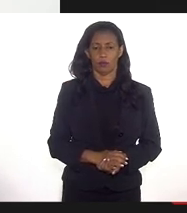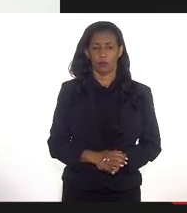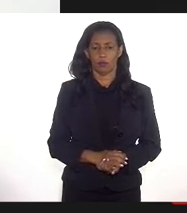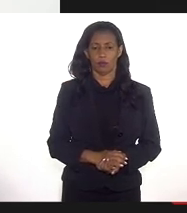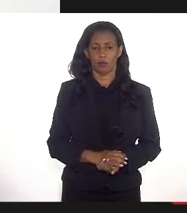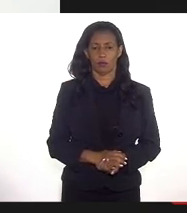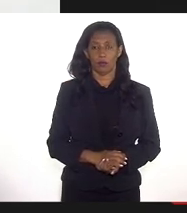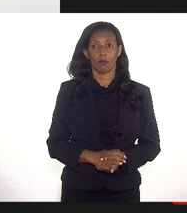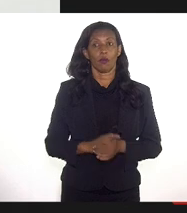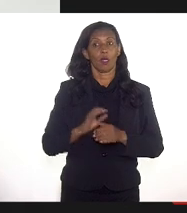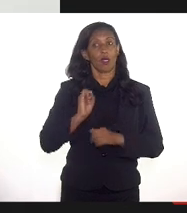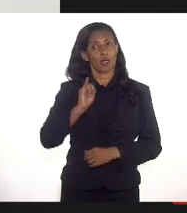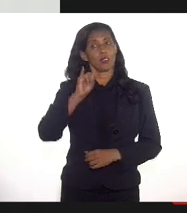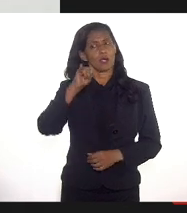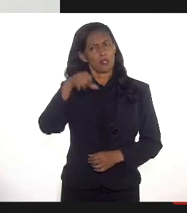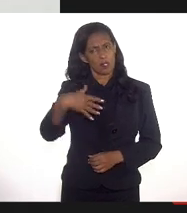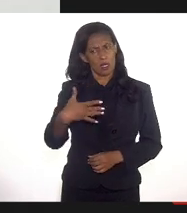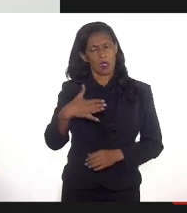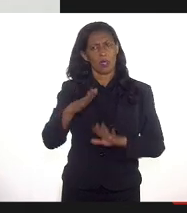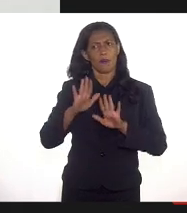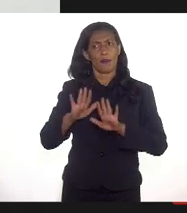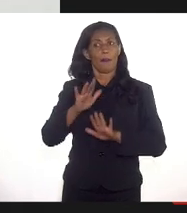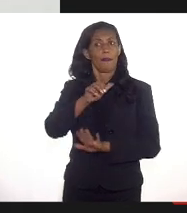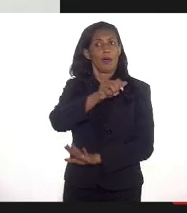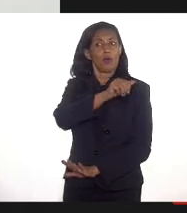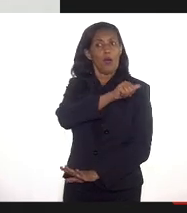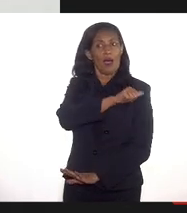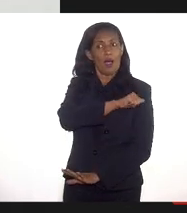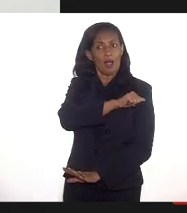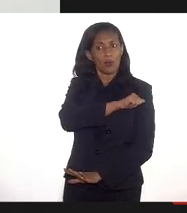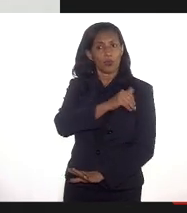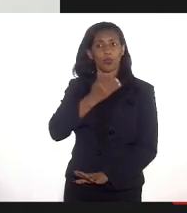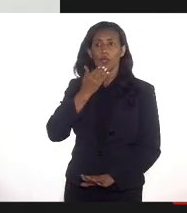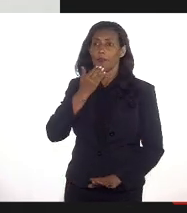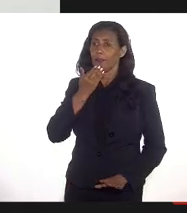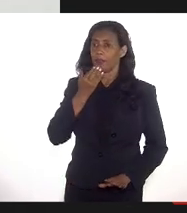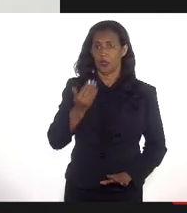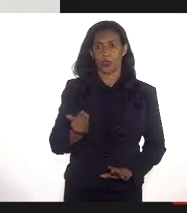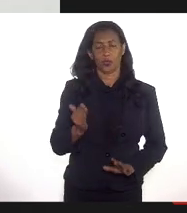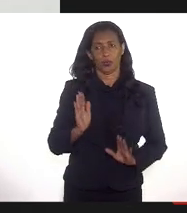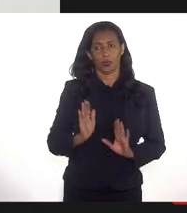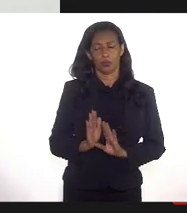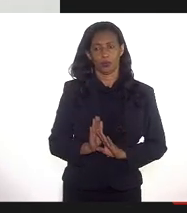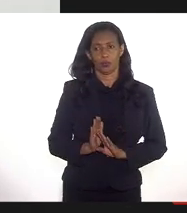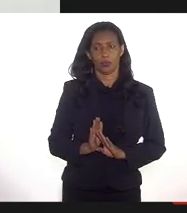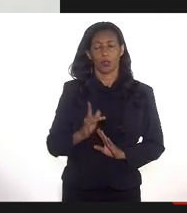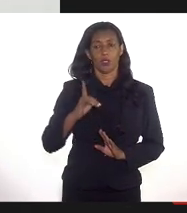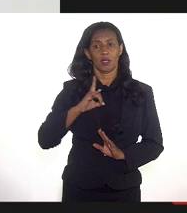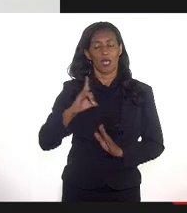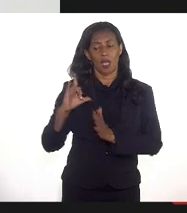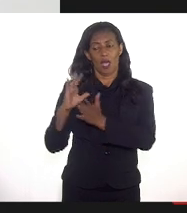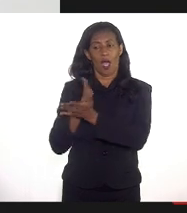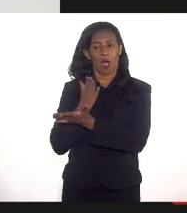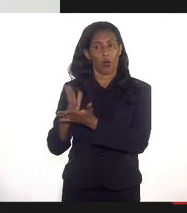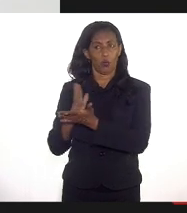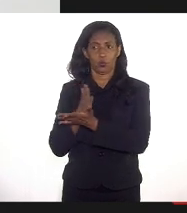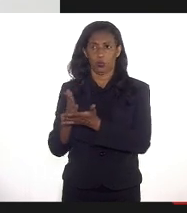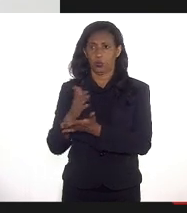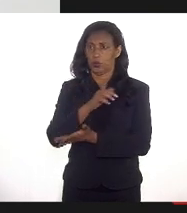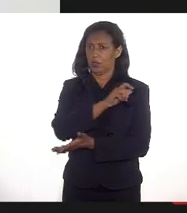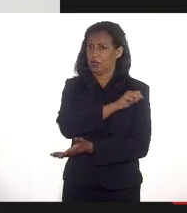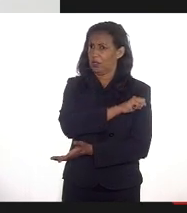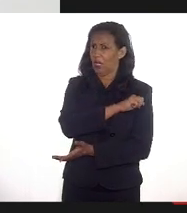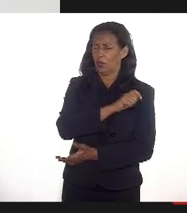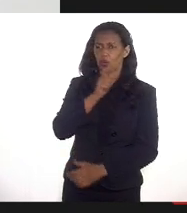Para aqueles que solicitaram, né? Isso é uma permissão, aqueles alunos que solicitaram, porque alguns desses alunos isso não fez diferença para ele,